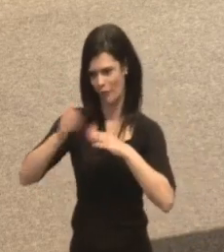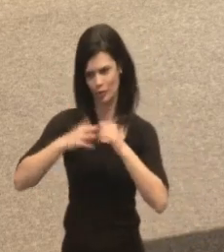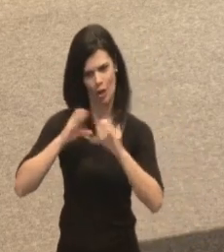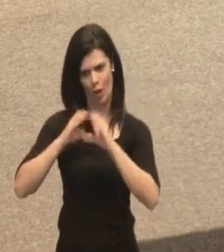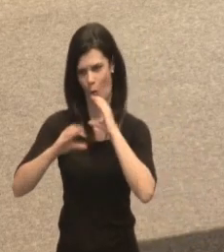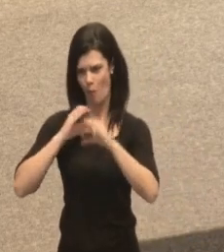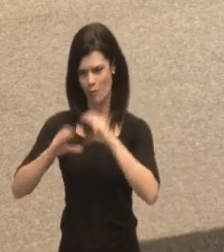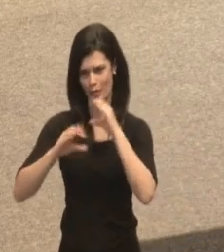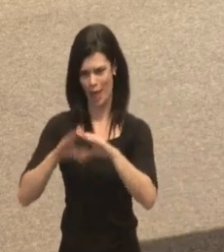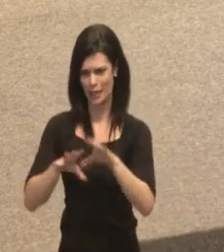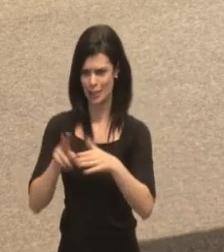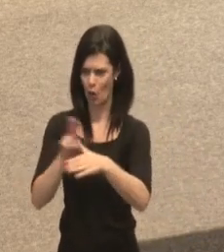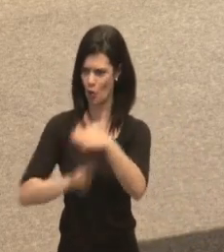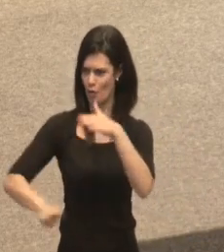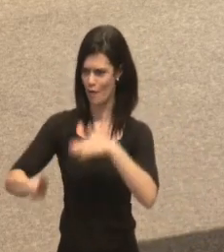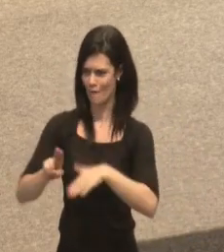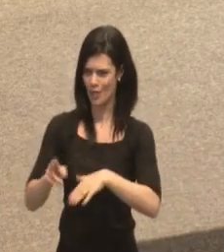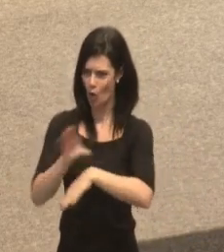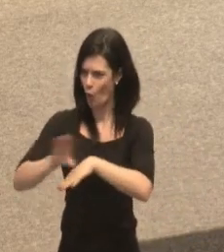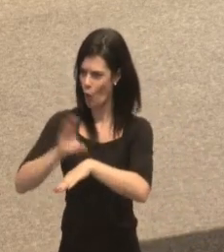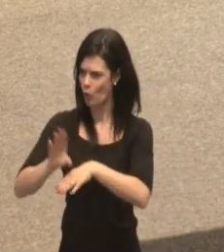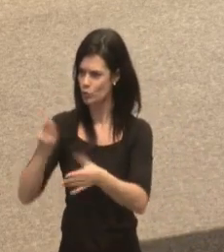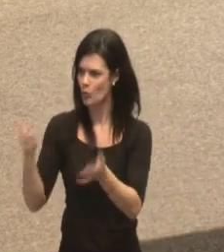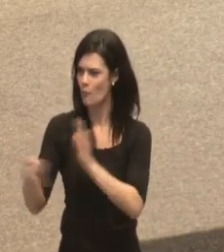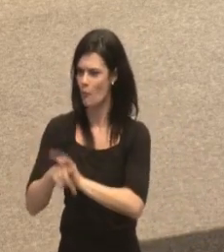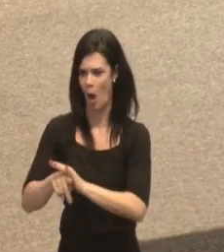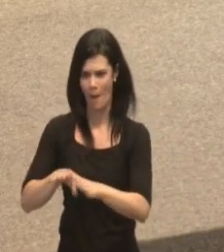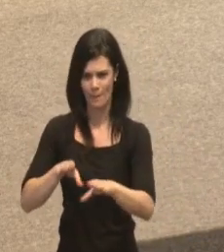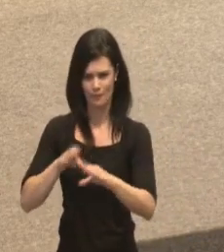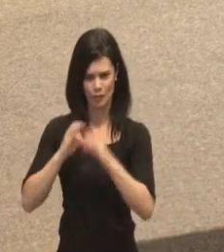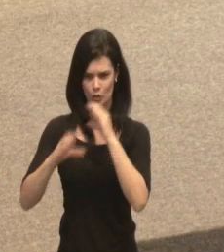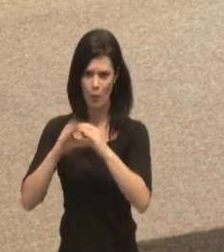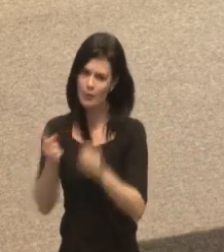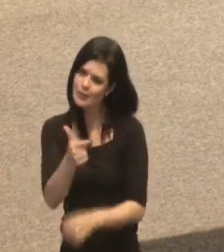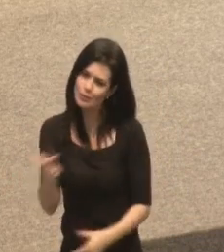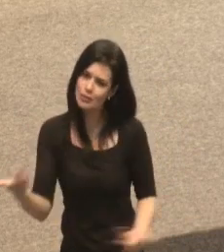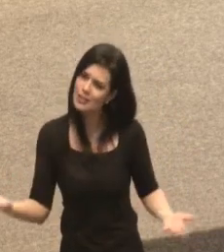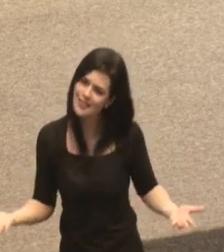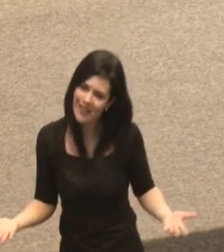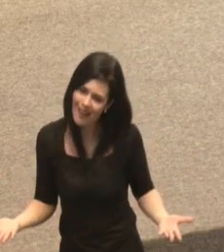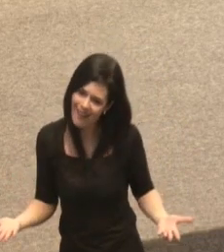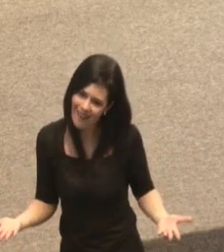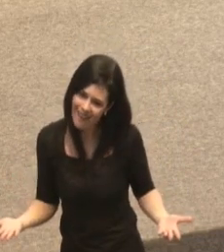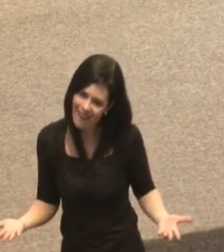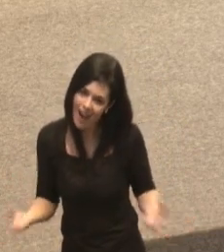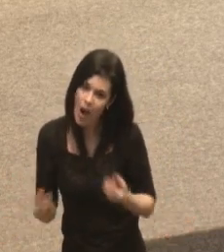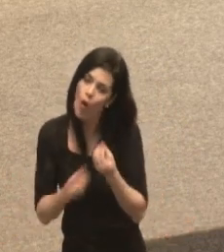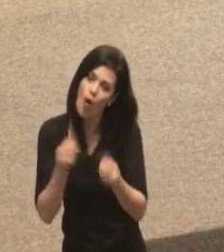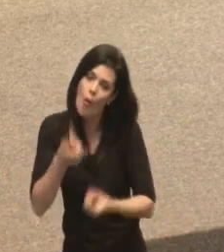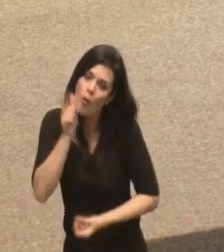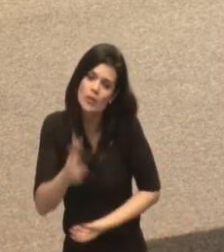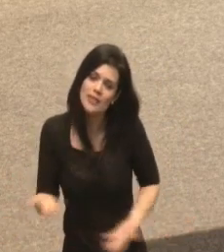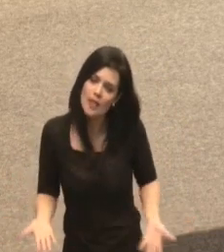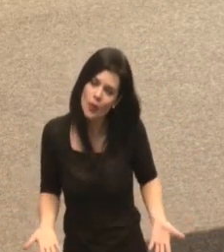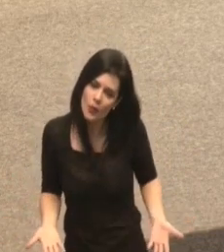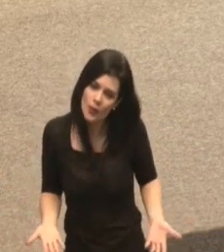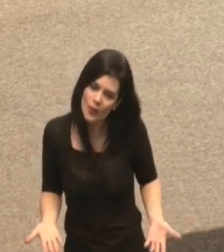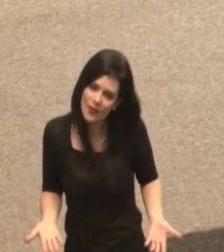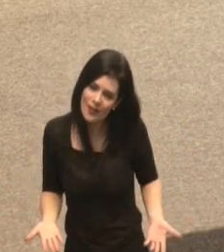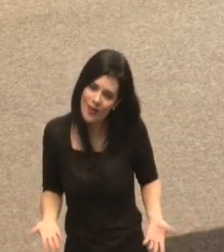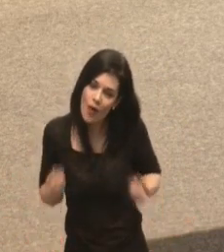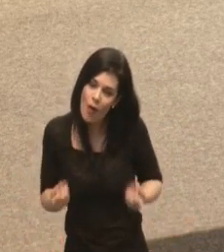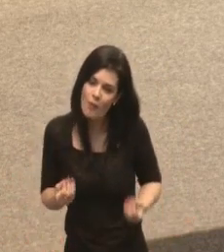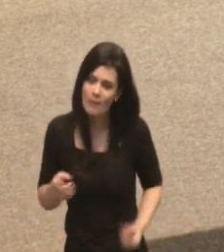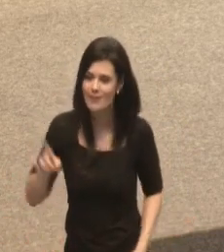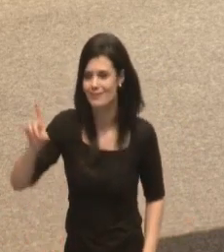esse texto e montou um plano estratégico de que esta palavra iria chegar em todos os lugares, inclusive na caixa d'água em